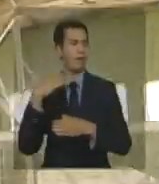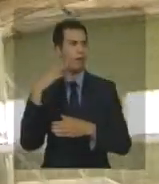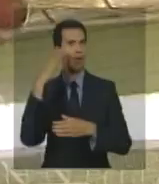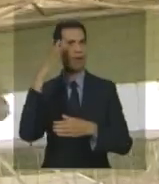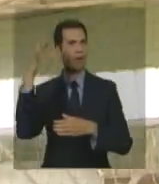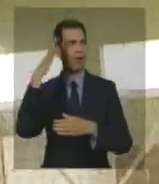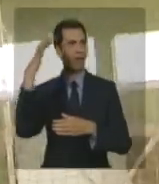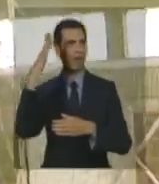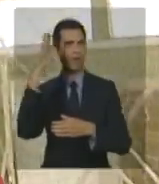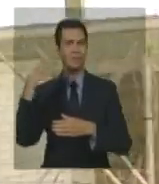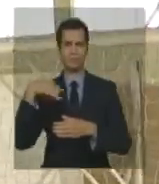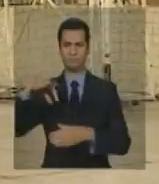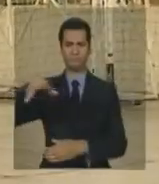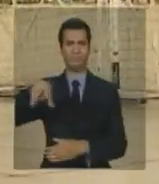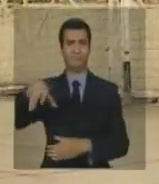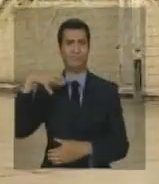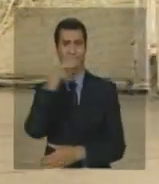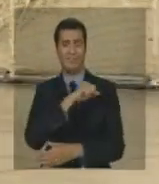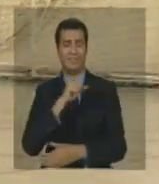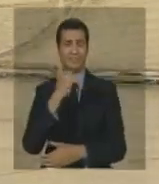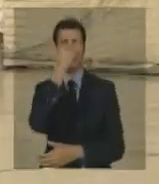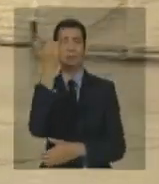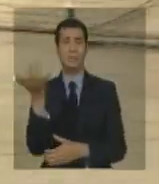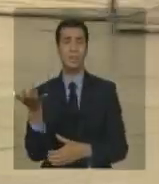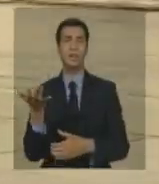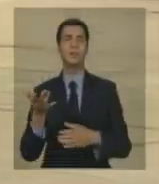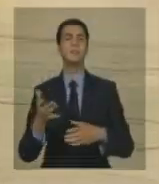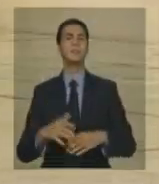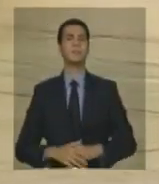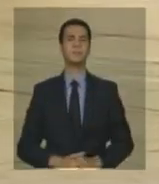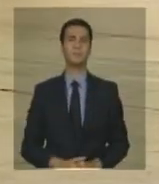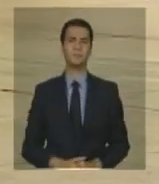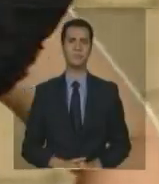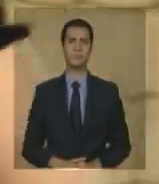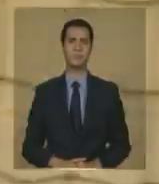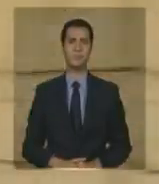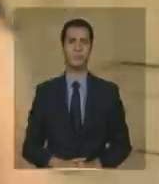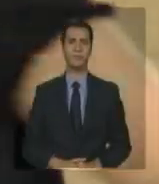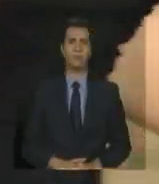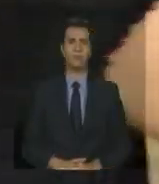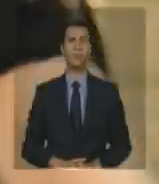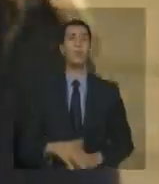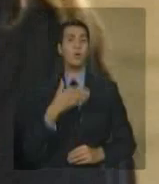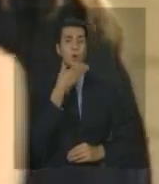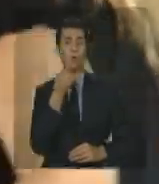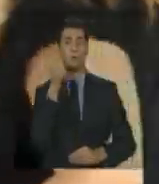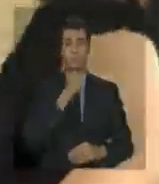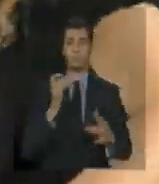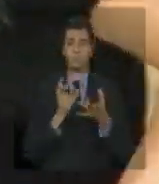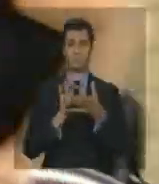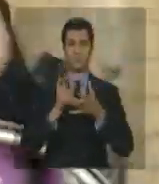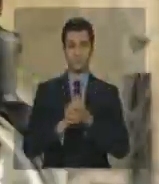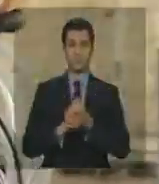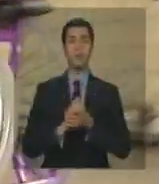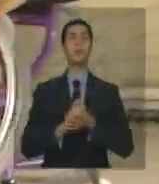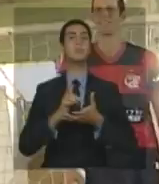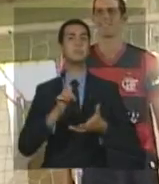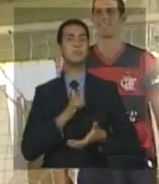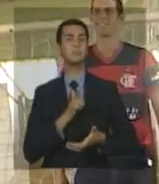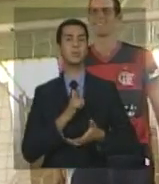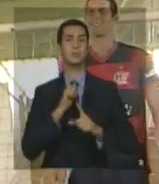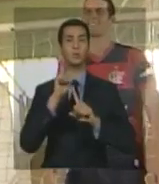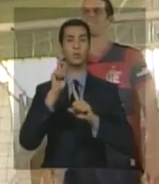chão, aí fechei a torneira correndo. O casal tinha 2 anos de relacionamento quando a Aline sentiu os primeiros sintomas de